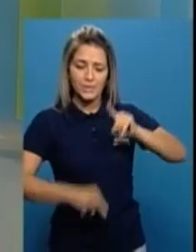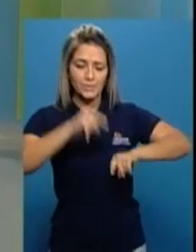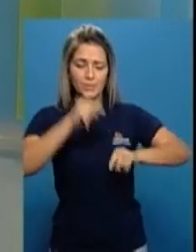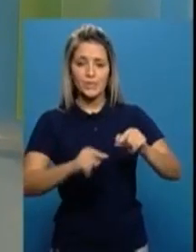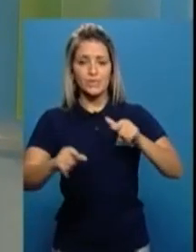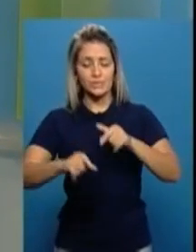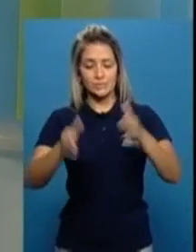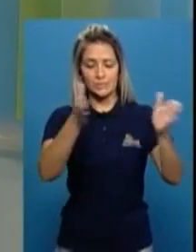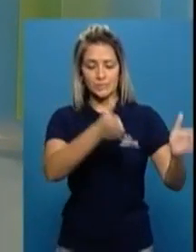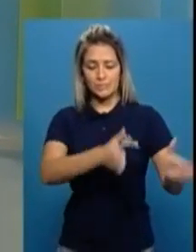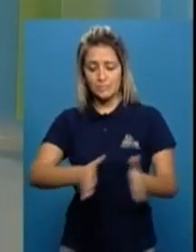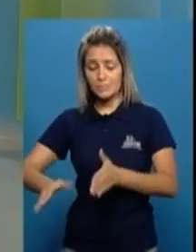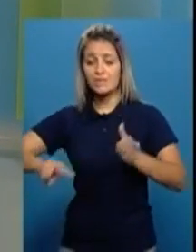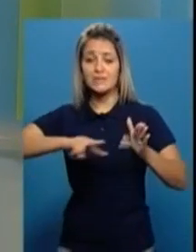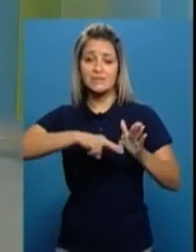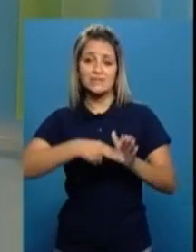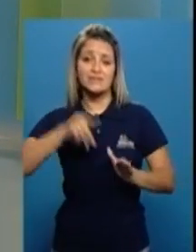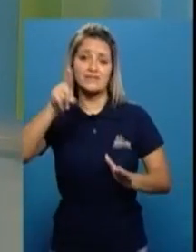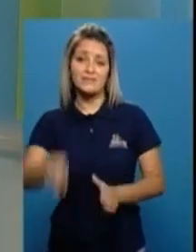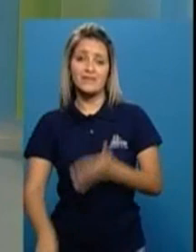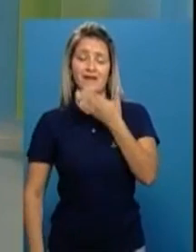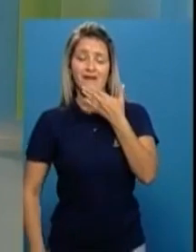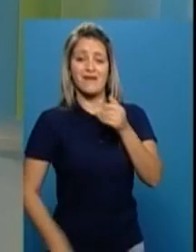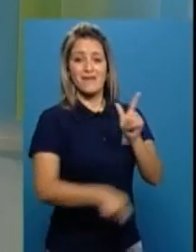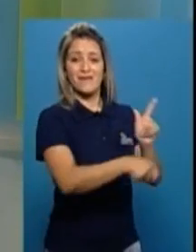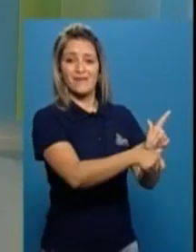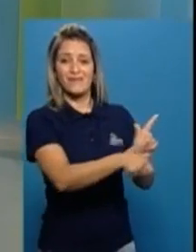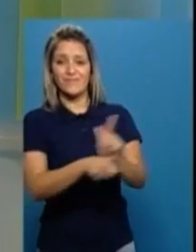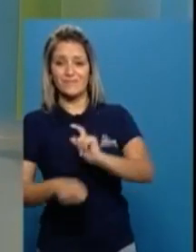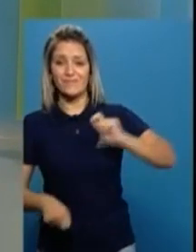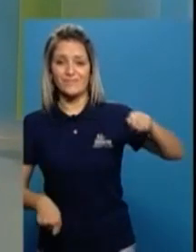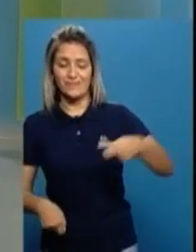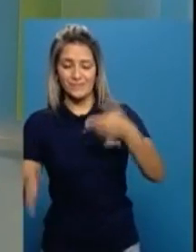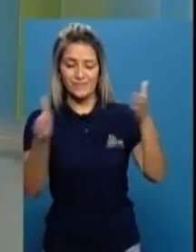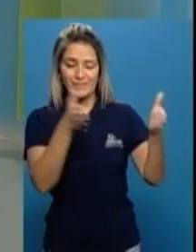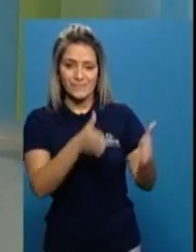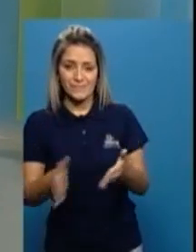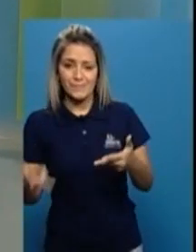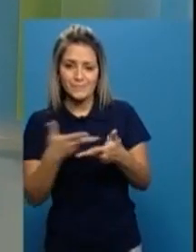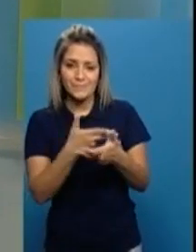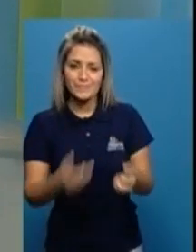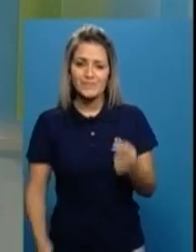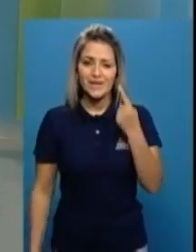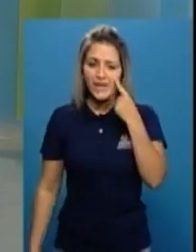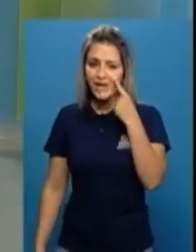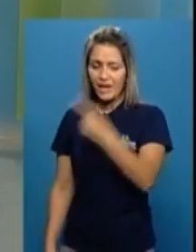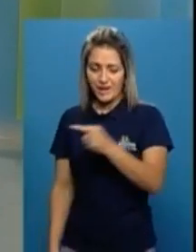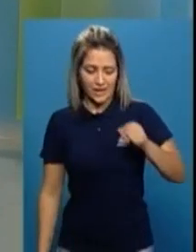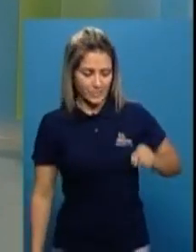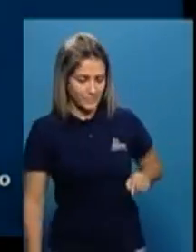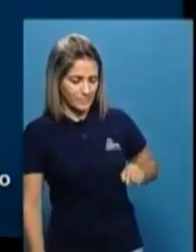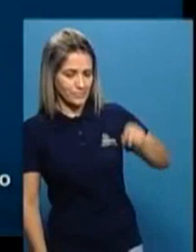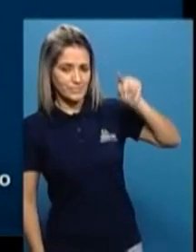processo, mais facilitada a gestão da produção. Então esse esquema ele mostra